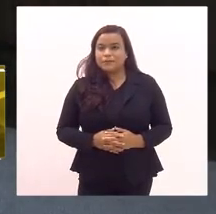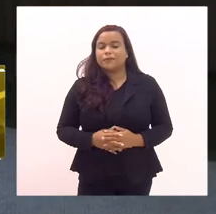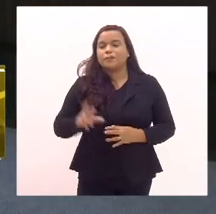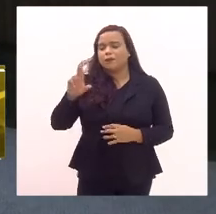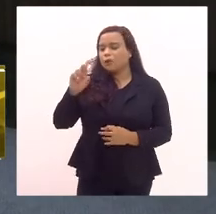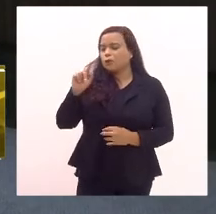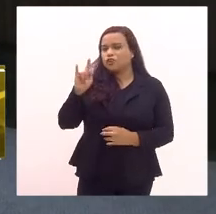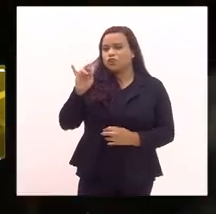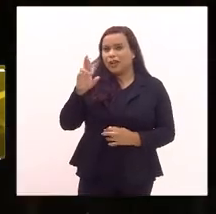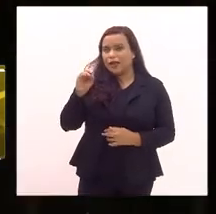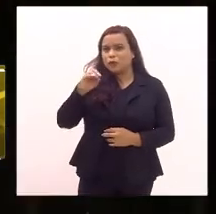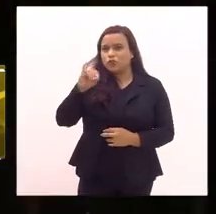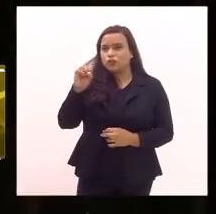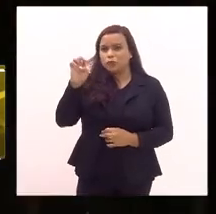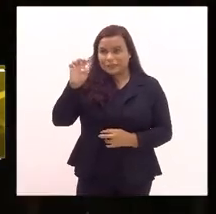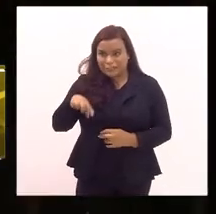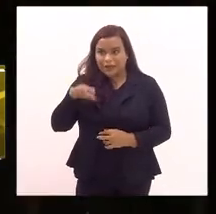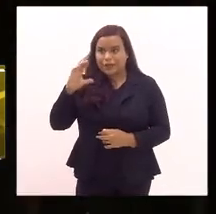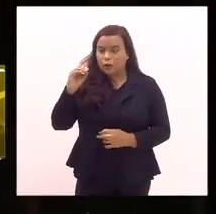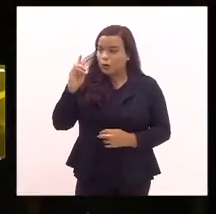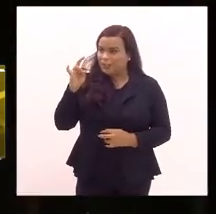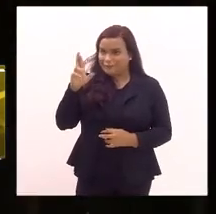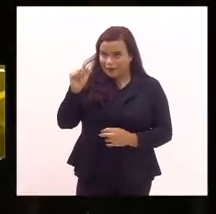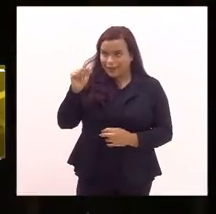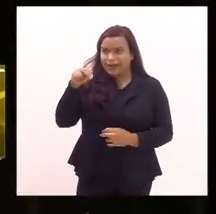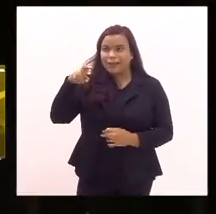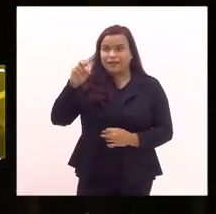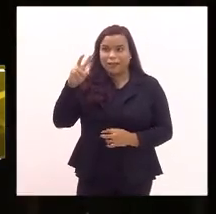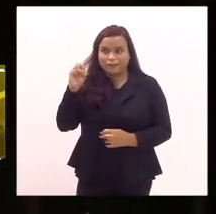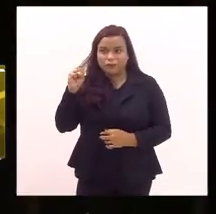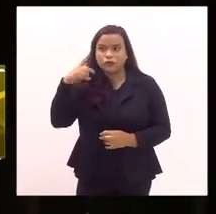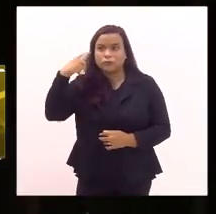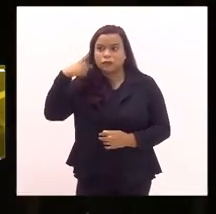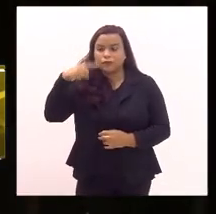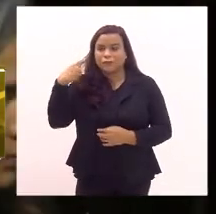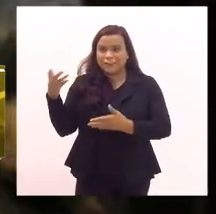Rogério José Oliveira das Neves, advogado.